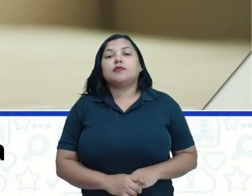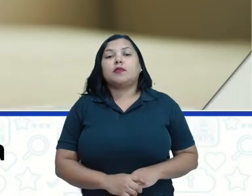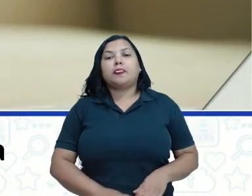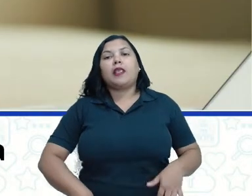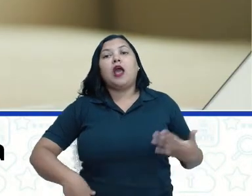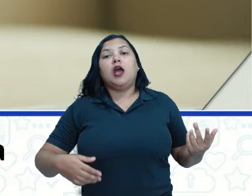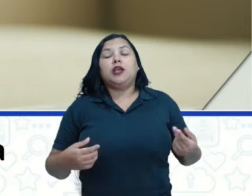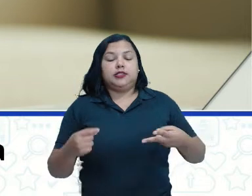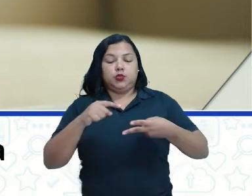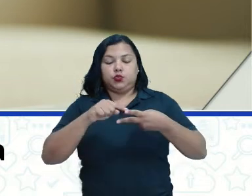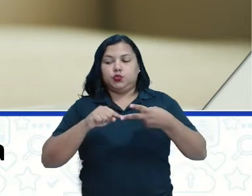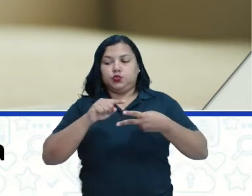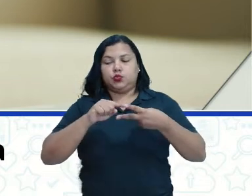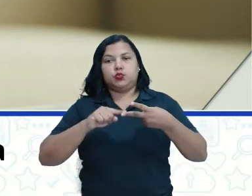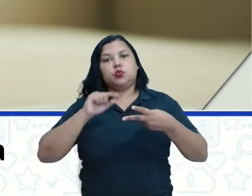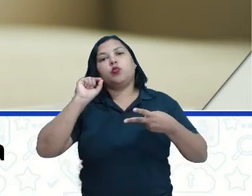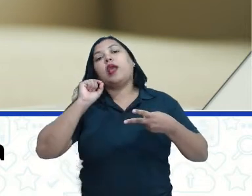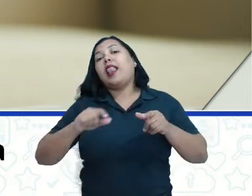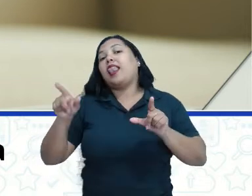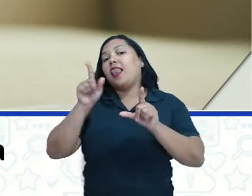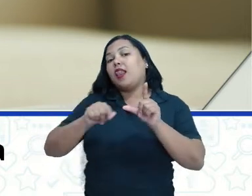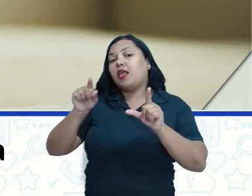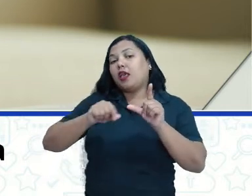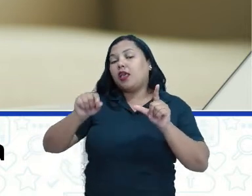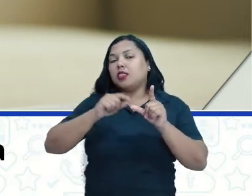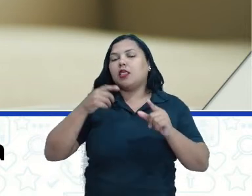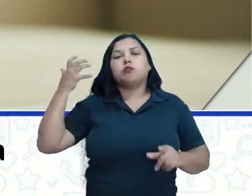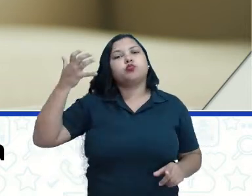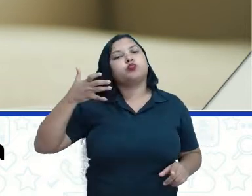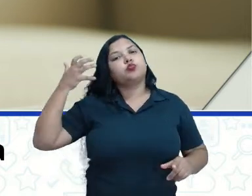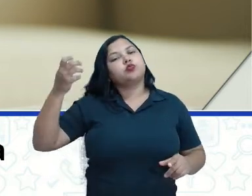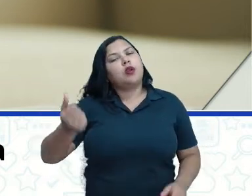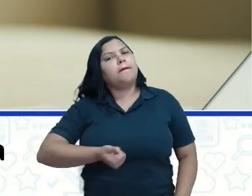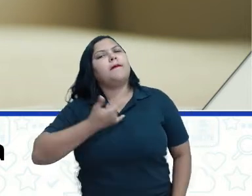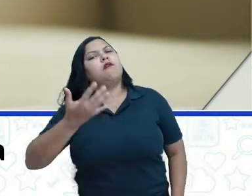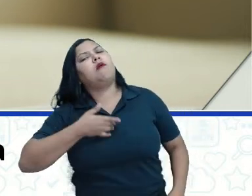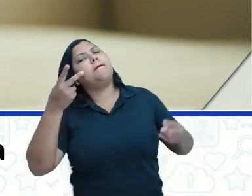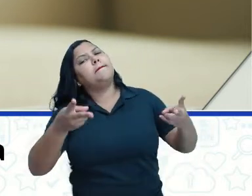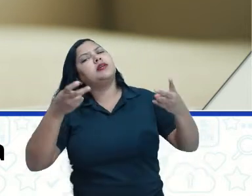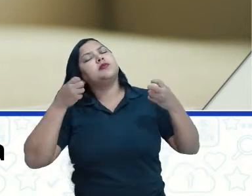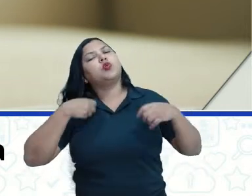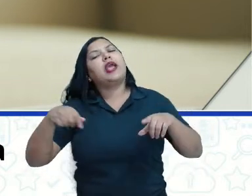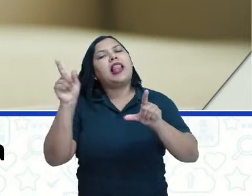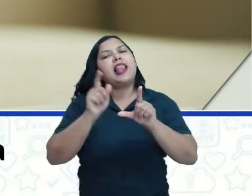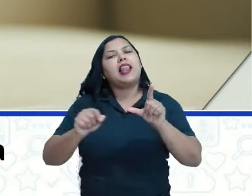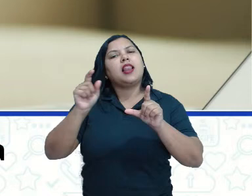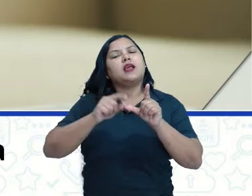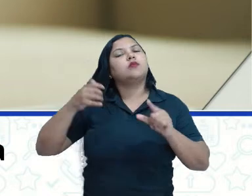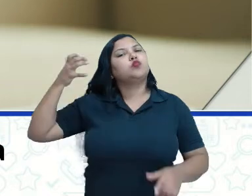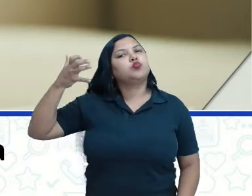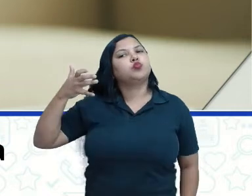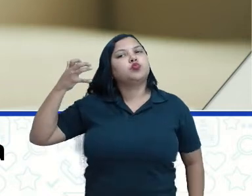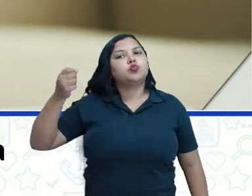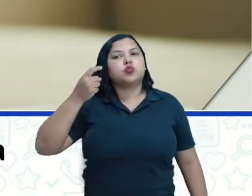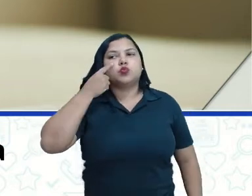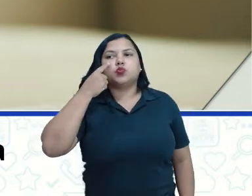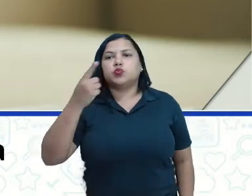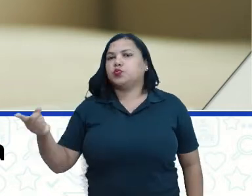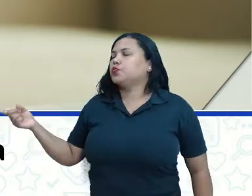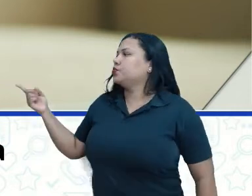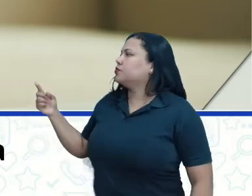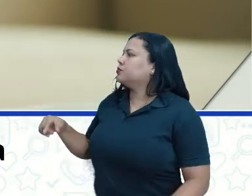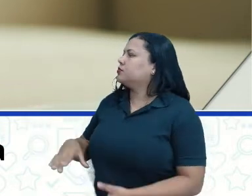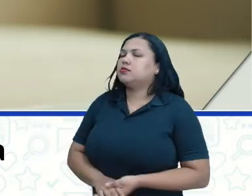primeiro das duas, entre letra de música e poema, gente, vamos ver algo sobre letra de música. Ah,